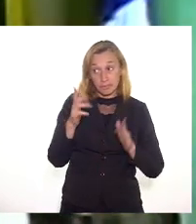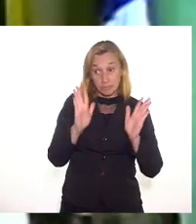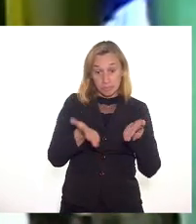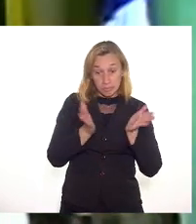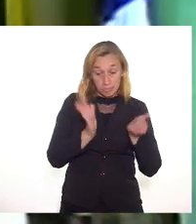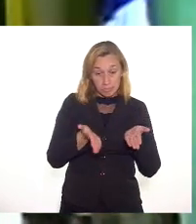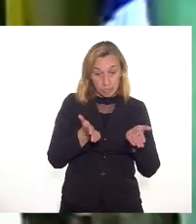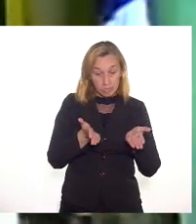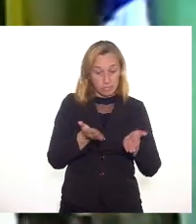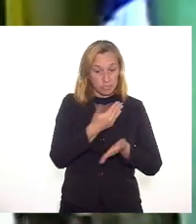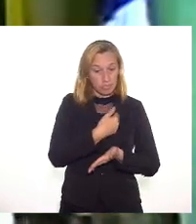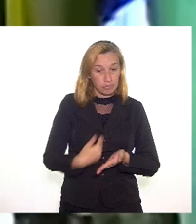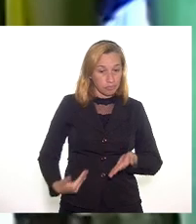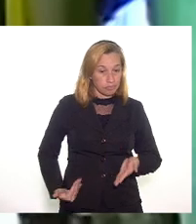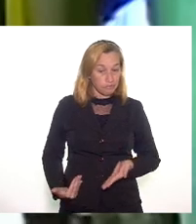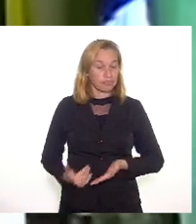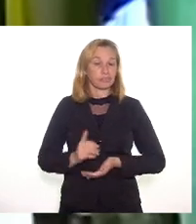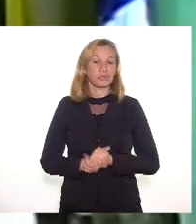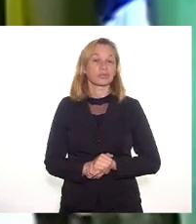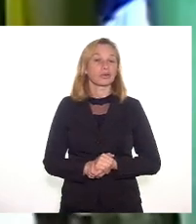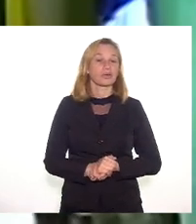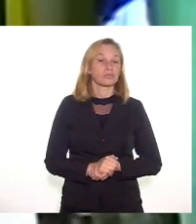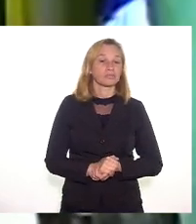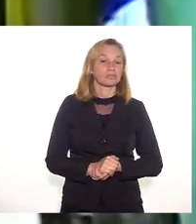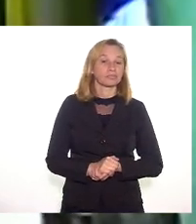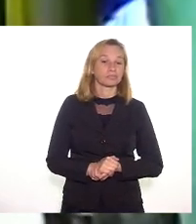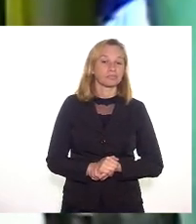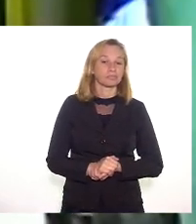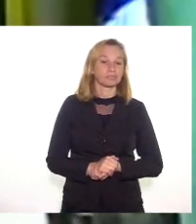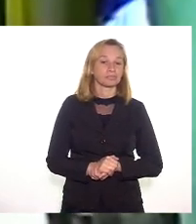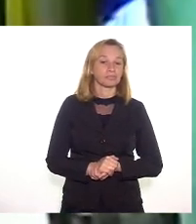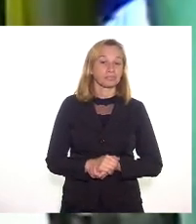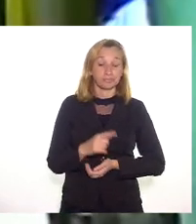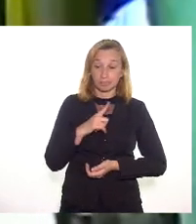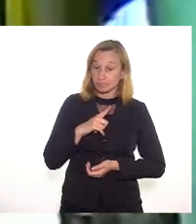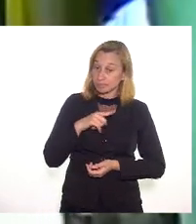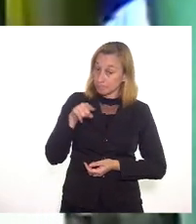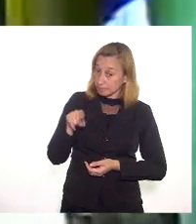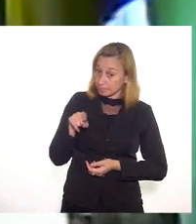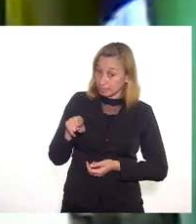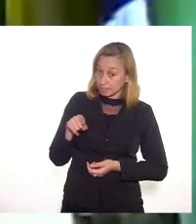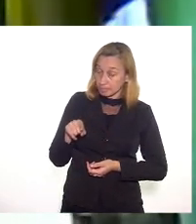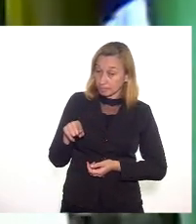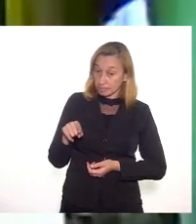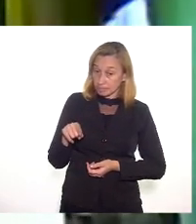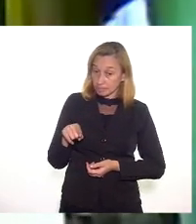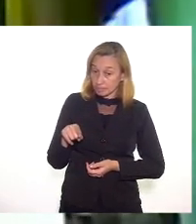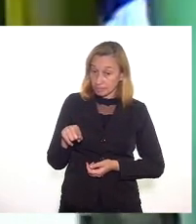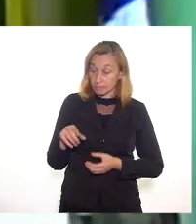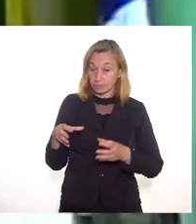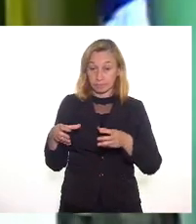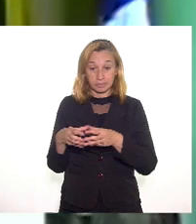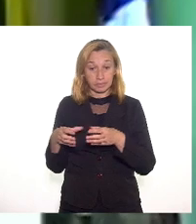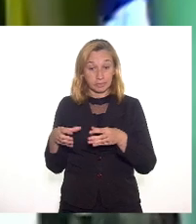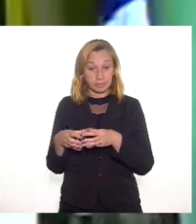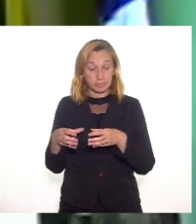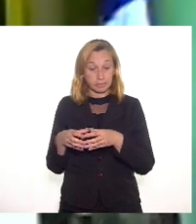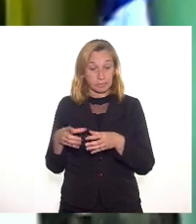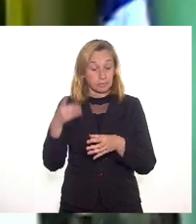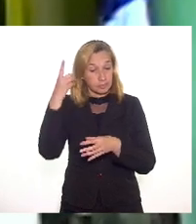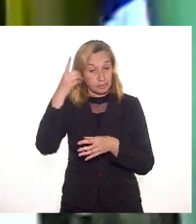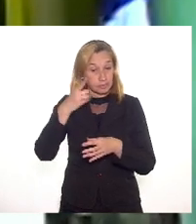como efetivo, além de ter ele que ouvir o parlamento que